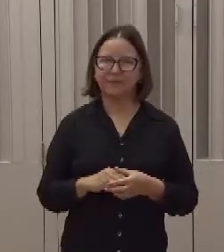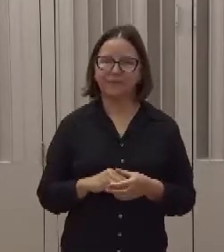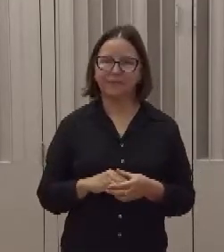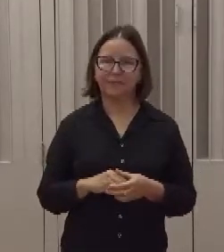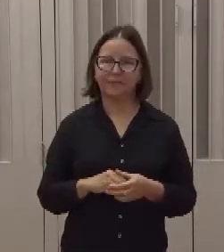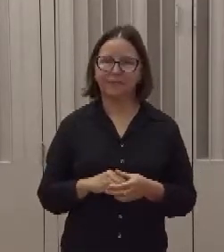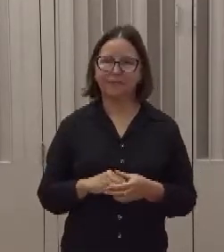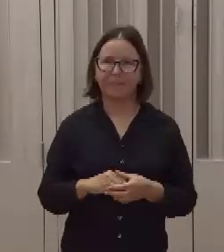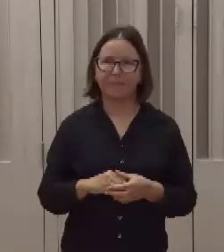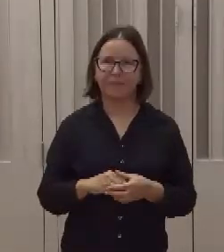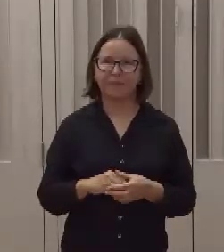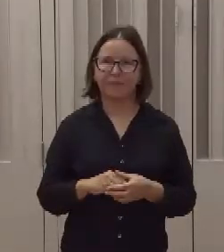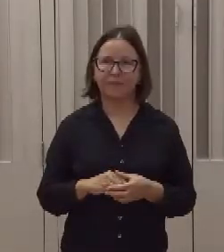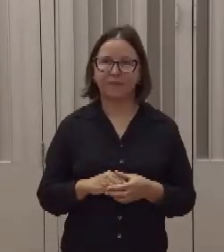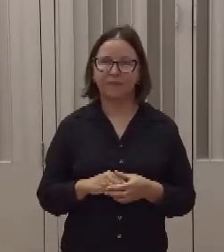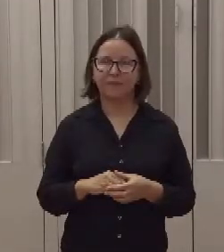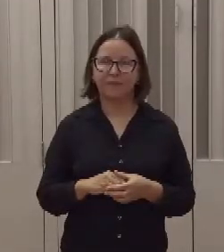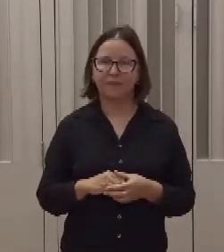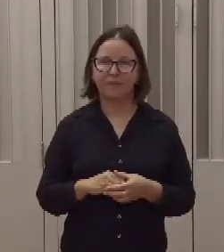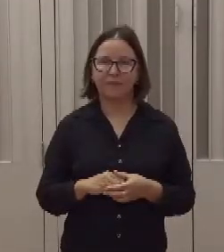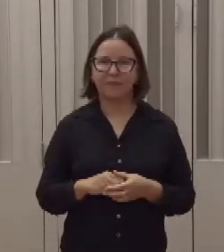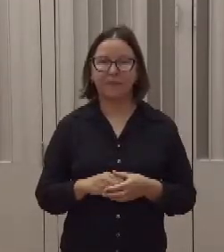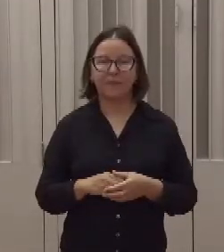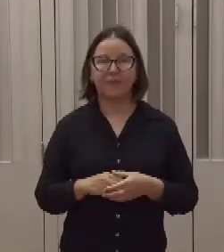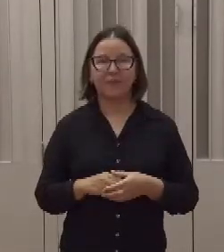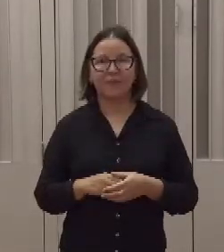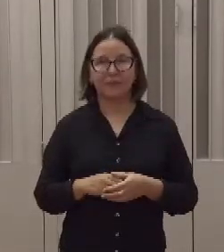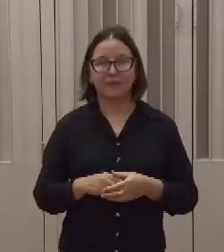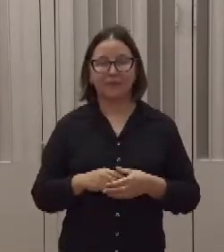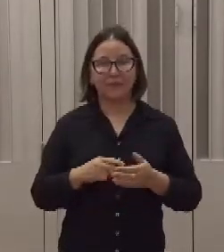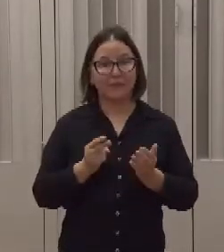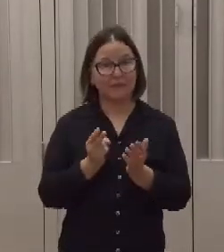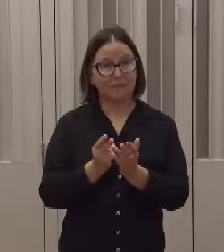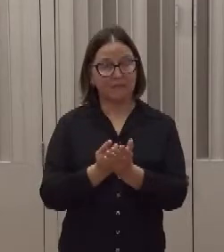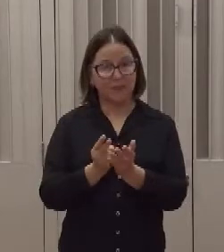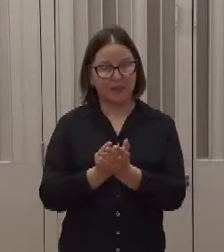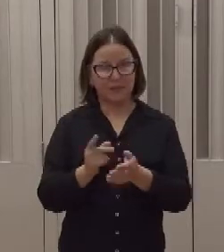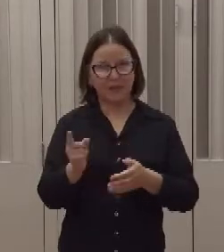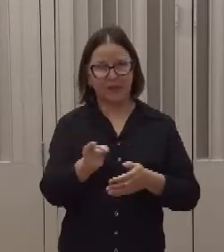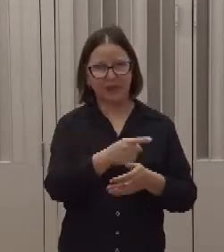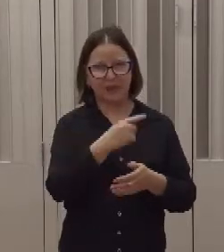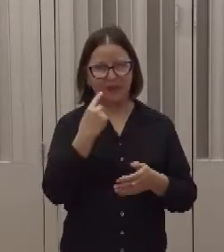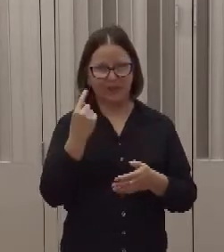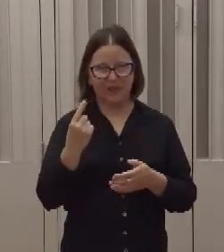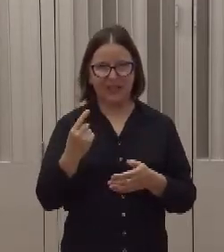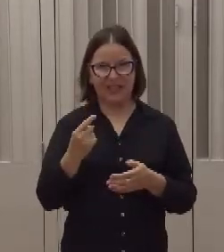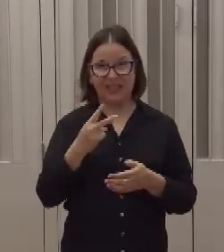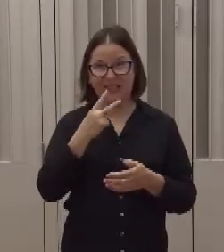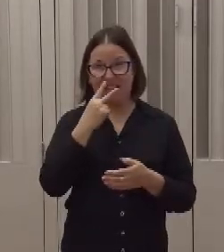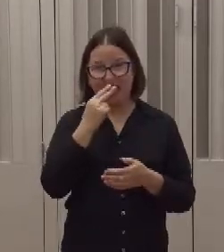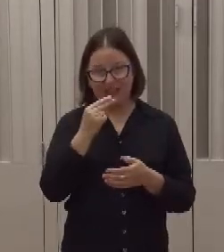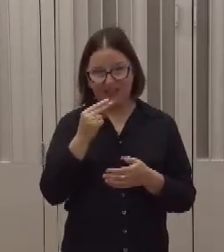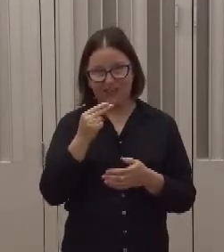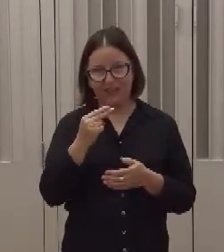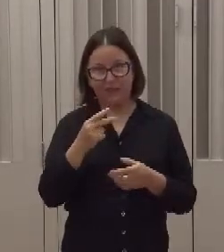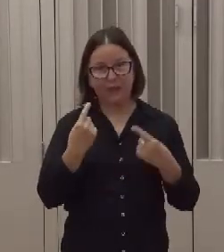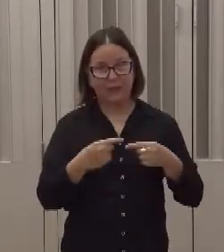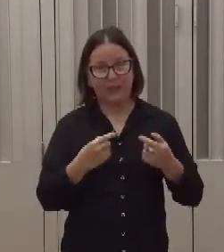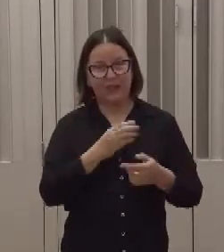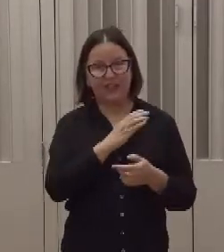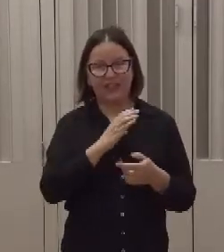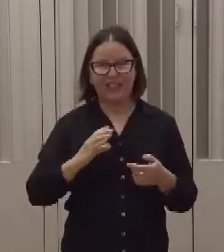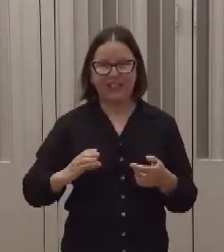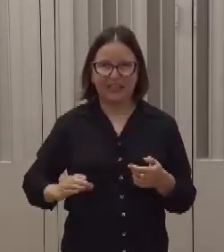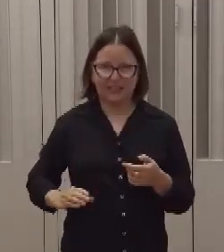Então, apesar da nossa tendência cultural de associar o anticristo a essa visão escatológica, apocalíptica, para